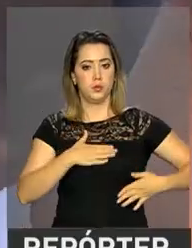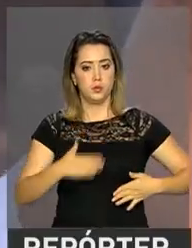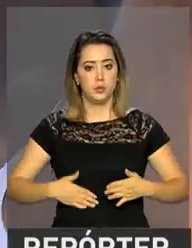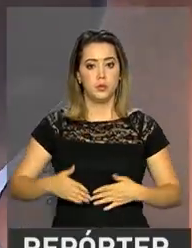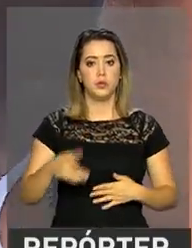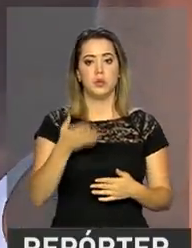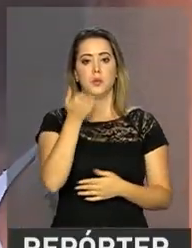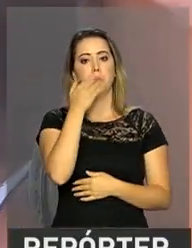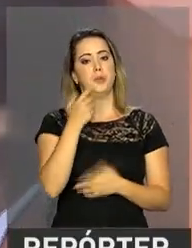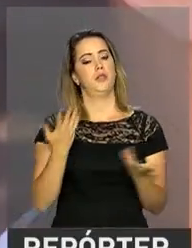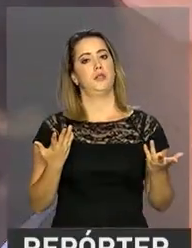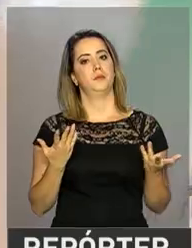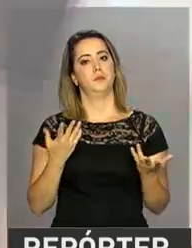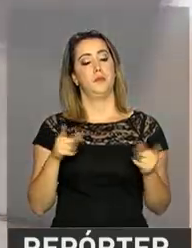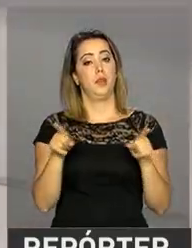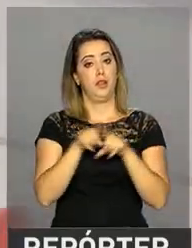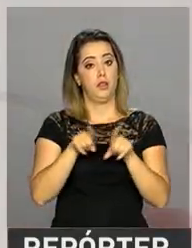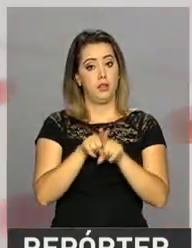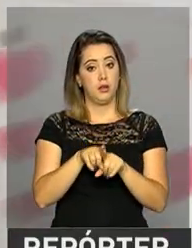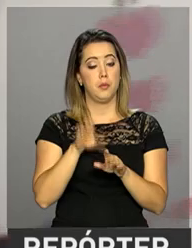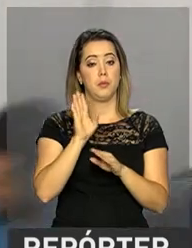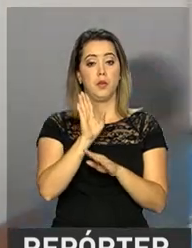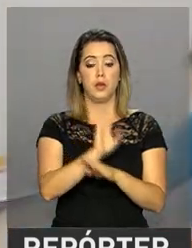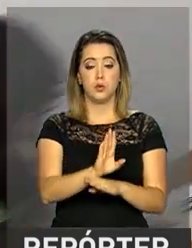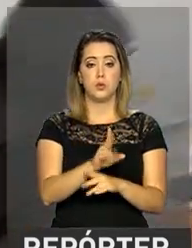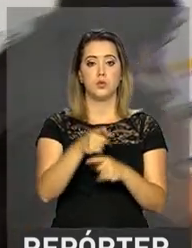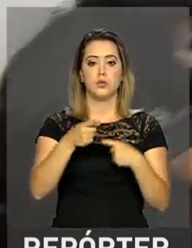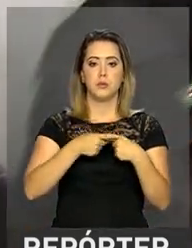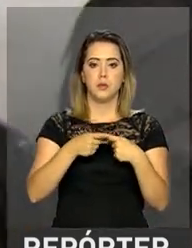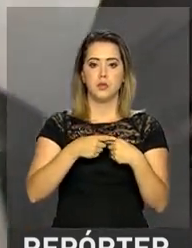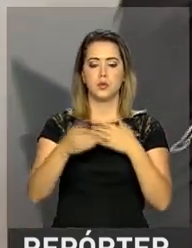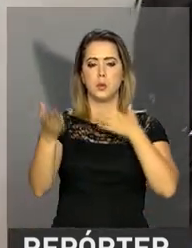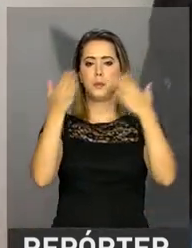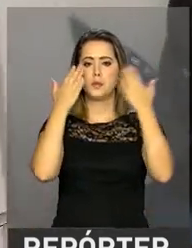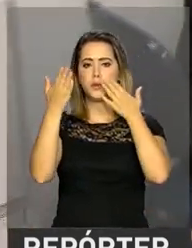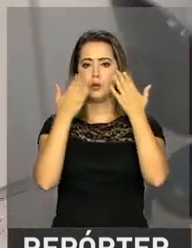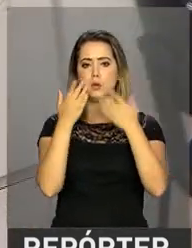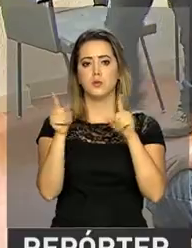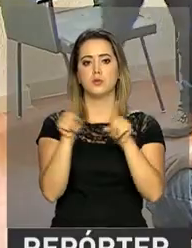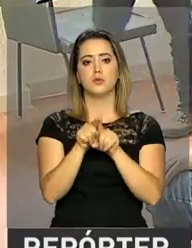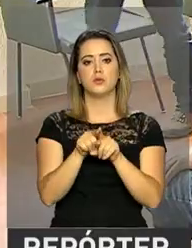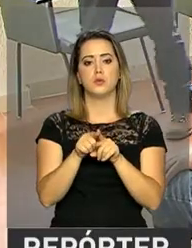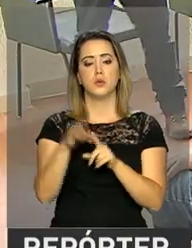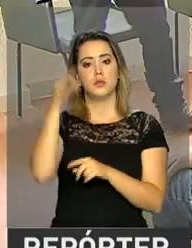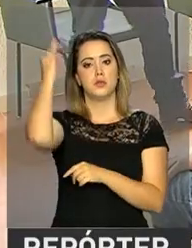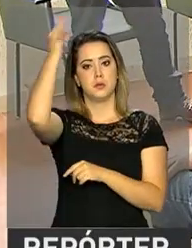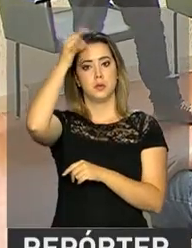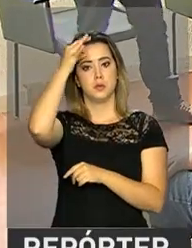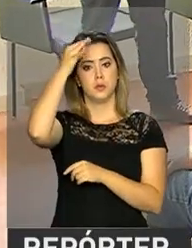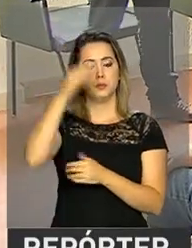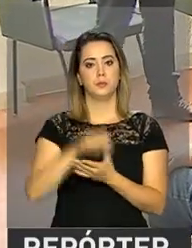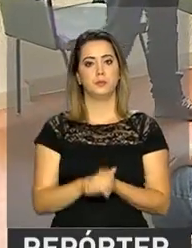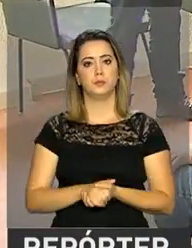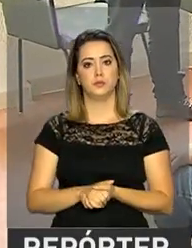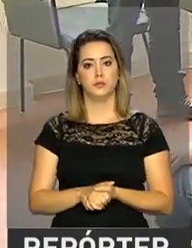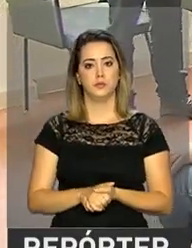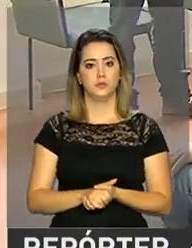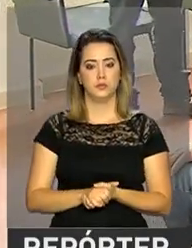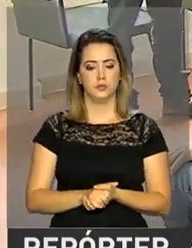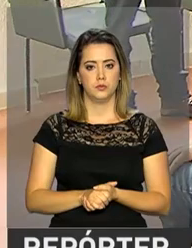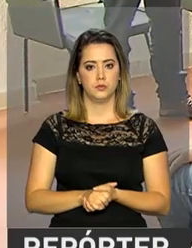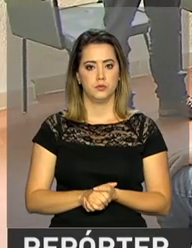banho, comida, além de atendimento médico, apoio psicológico e espiritual. O mais